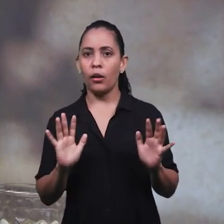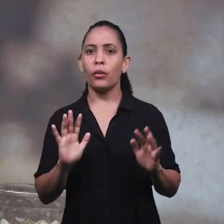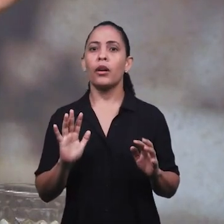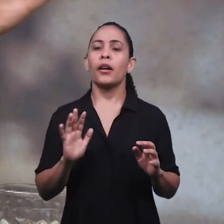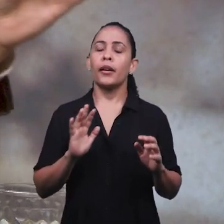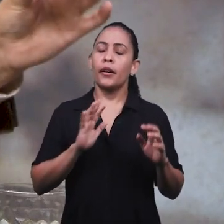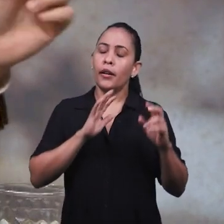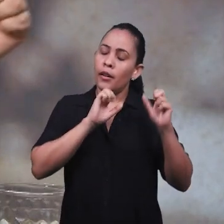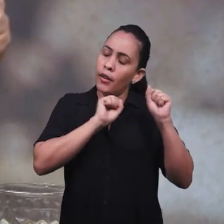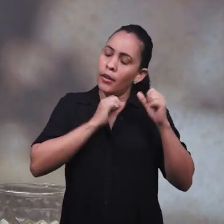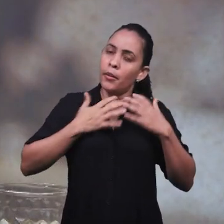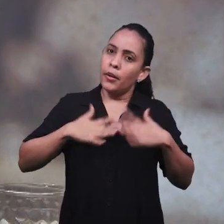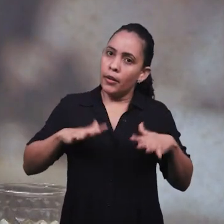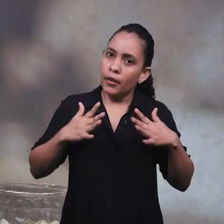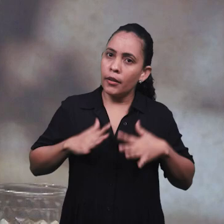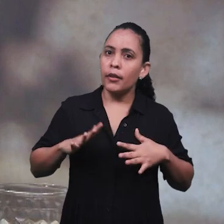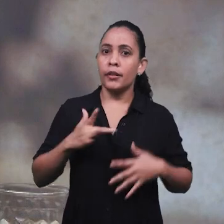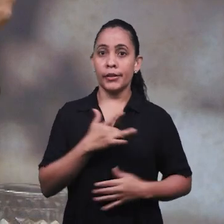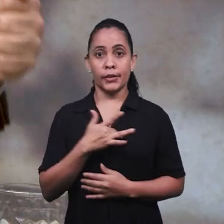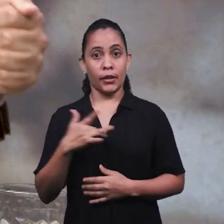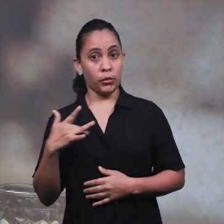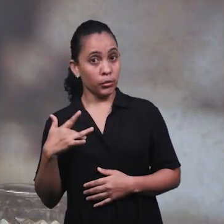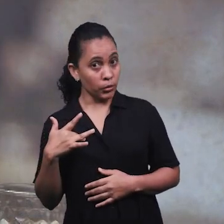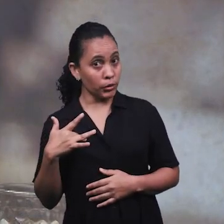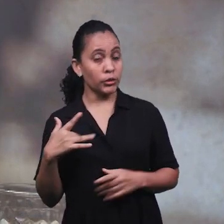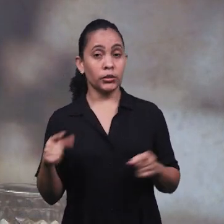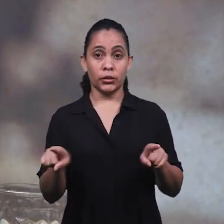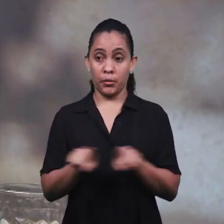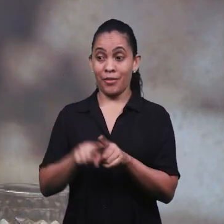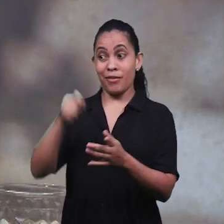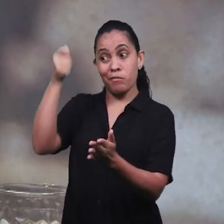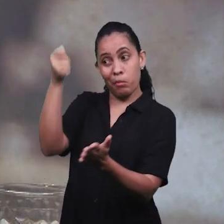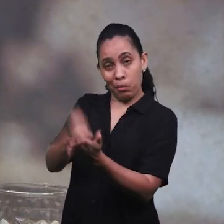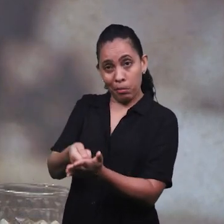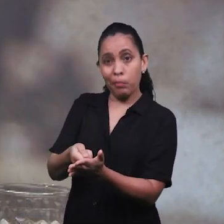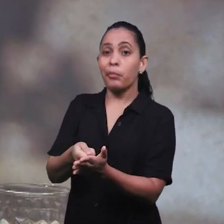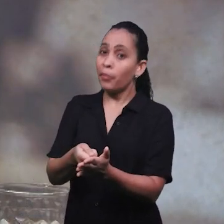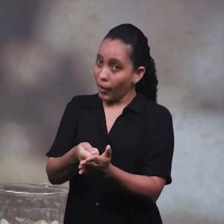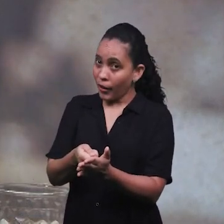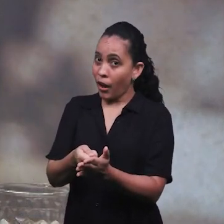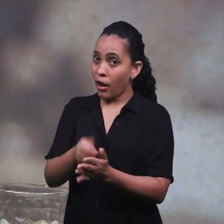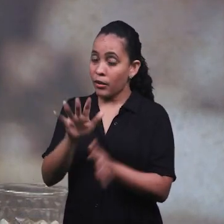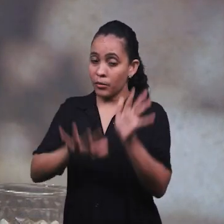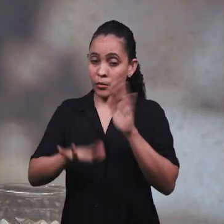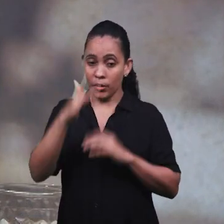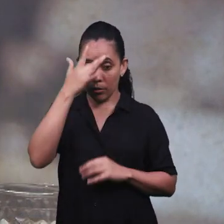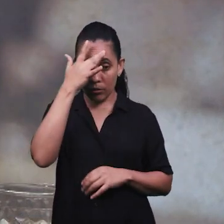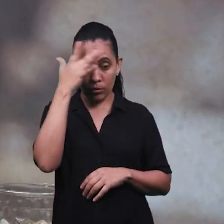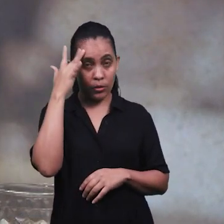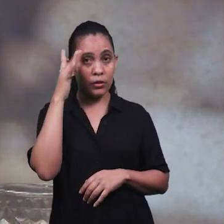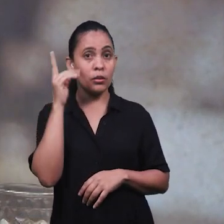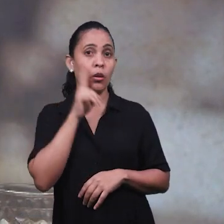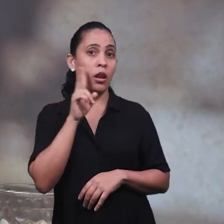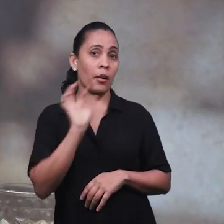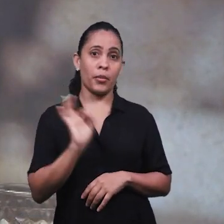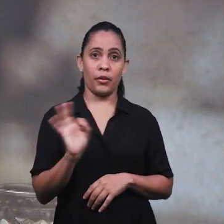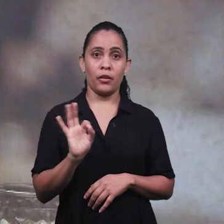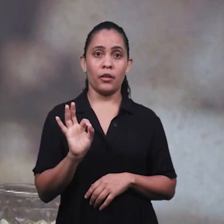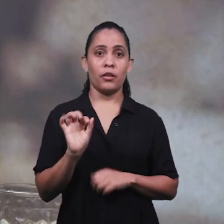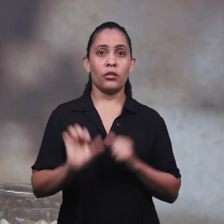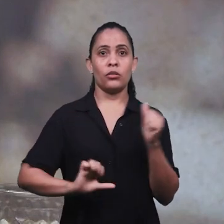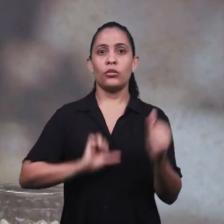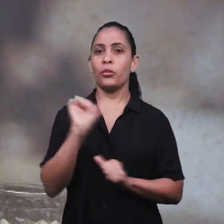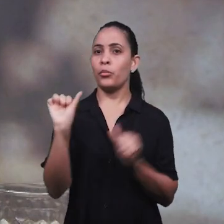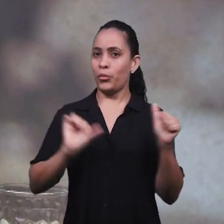saúde. Você tem o dever de pagar as cotas condominiais e tem um dever também que muitas pessoas não lembram, que é de não alterar a